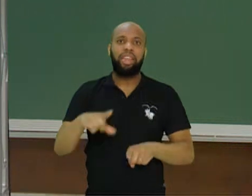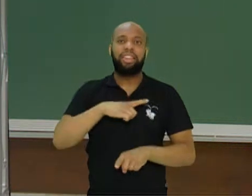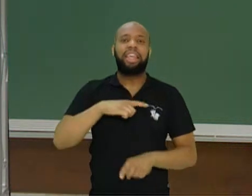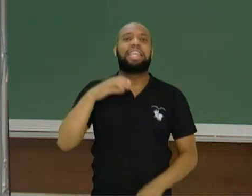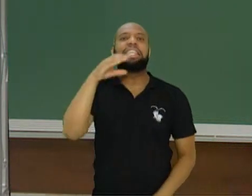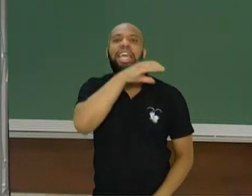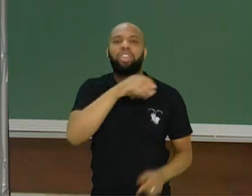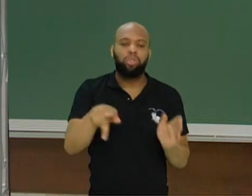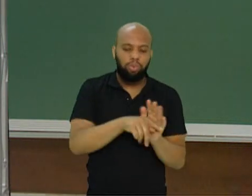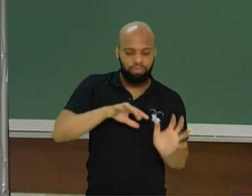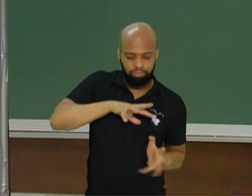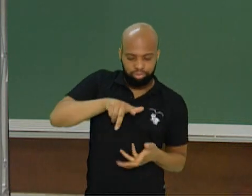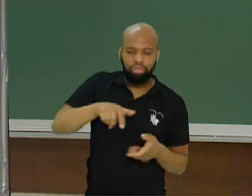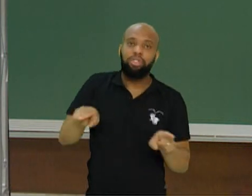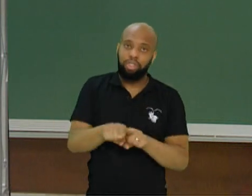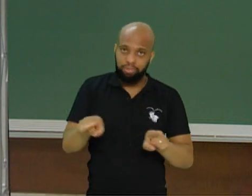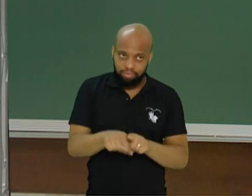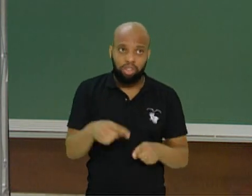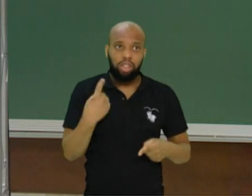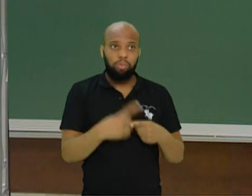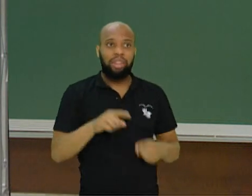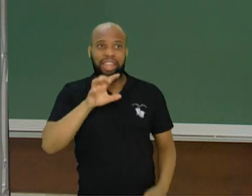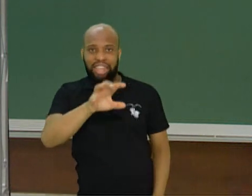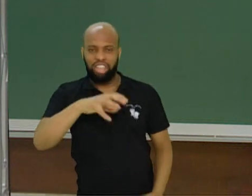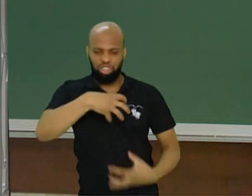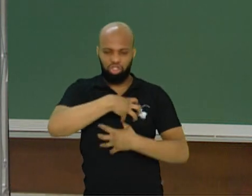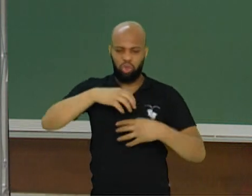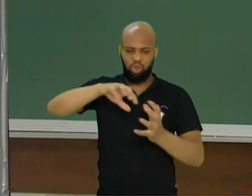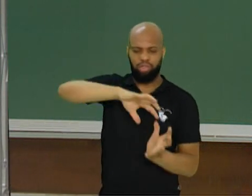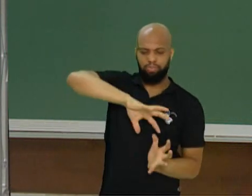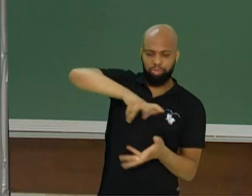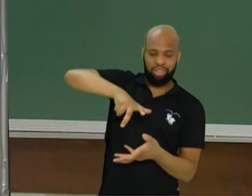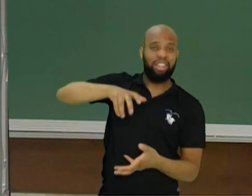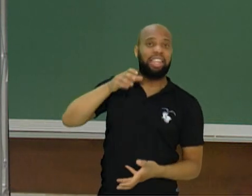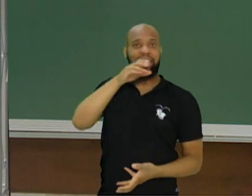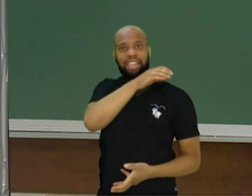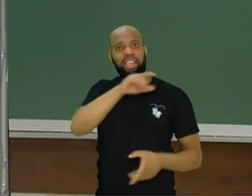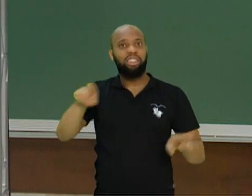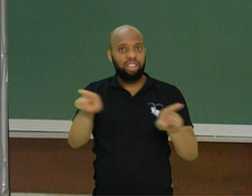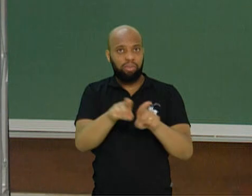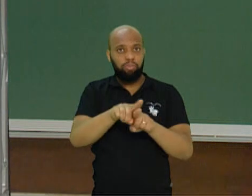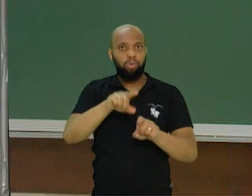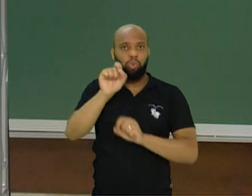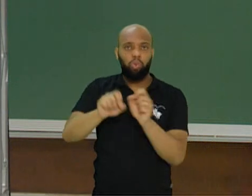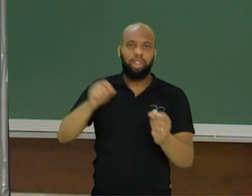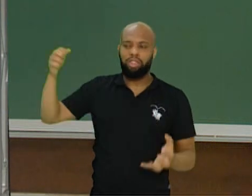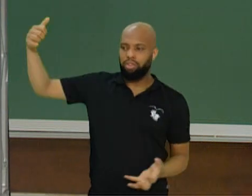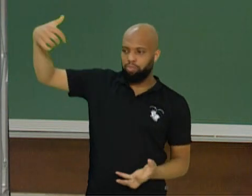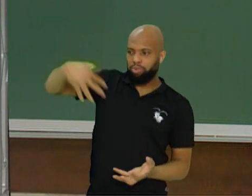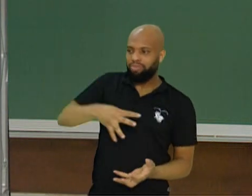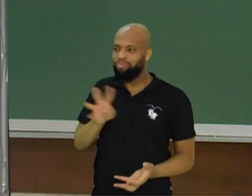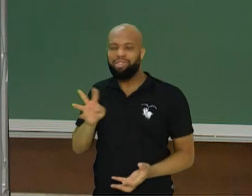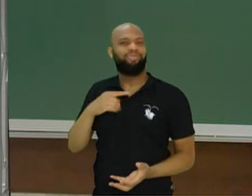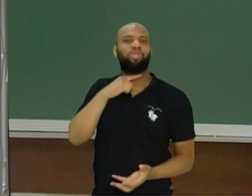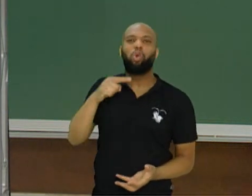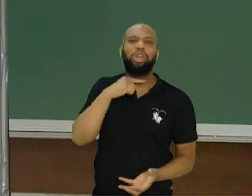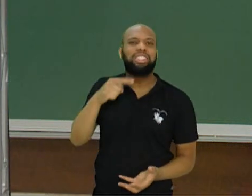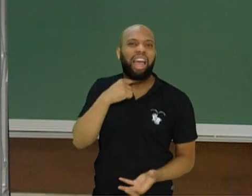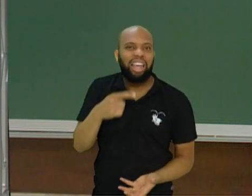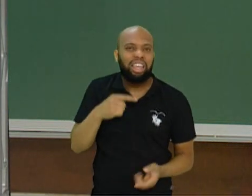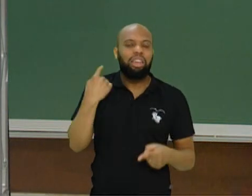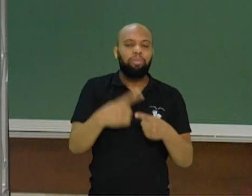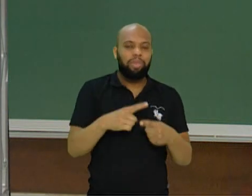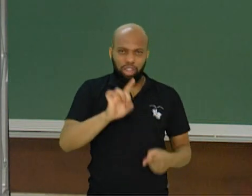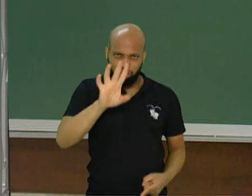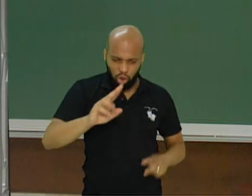do efeito estufa. Lembrando que esse efeito estufa, ele é algo que não é só provocado pelo ser humano. O